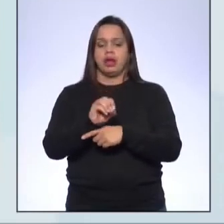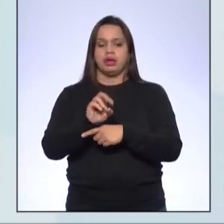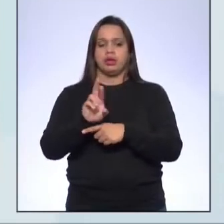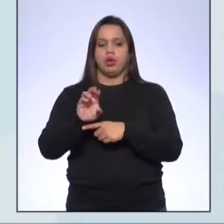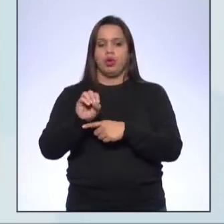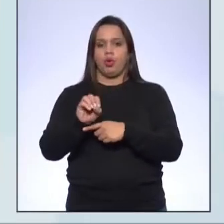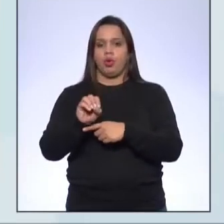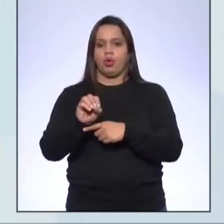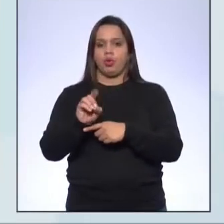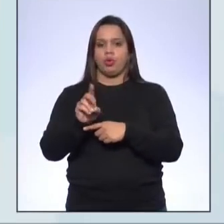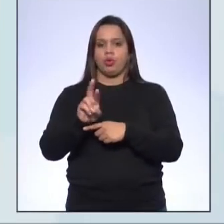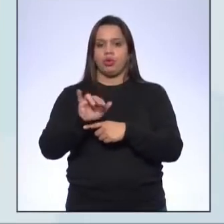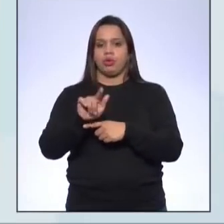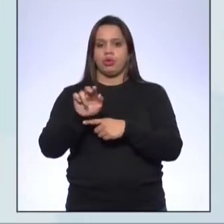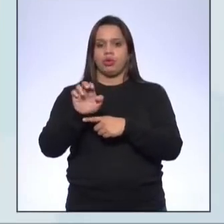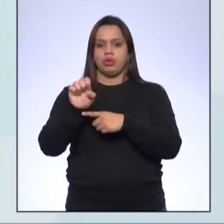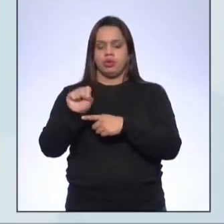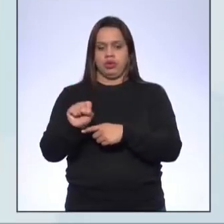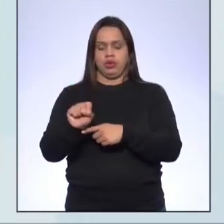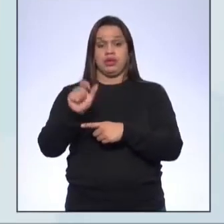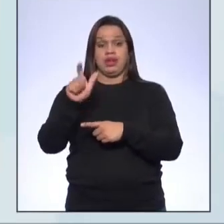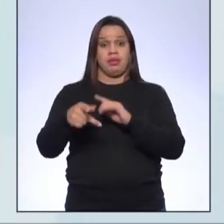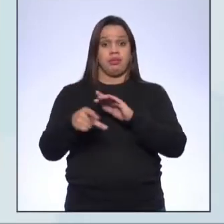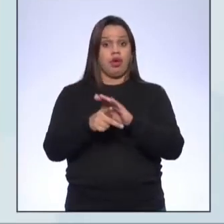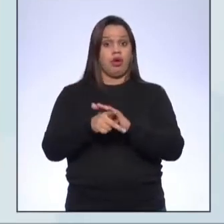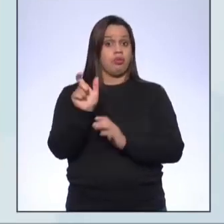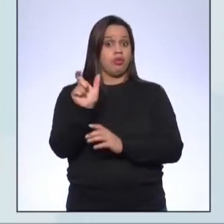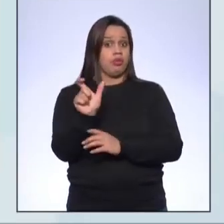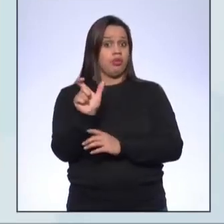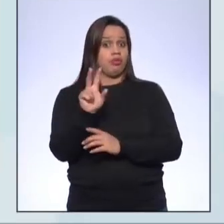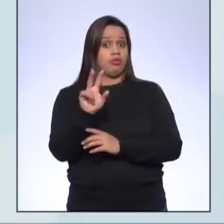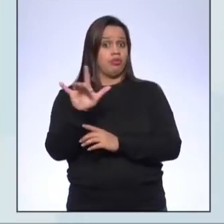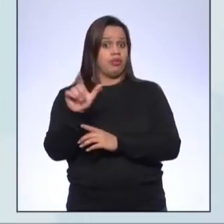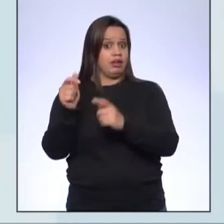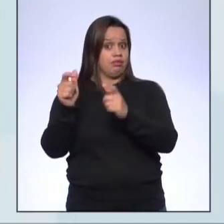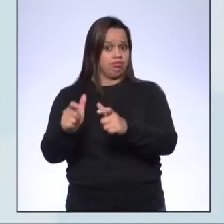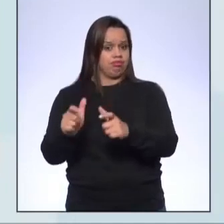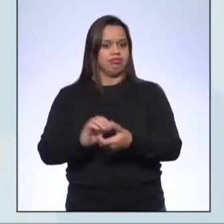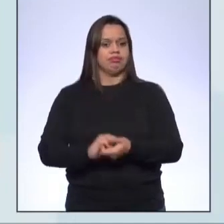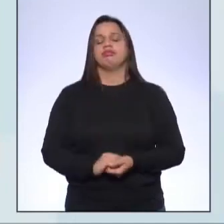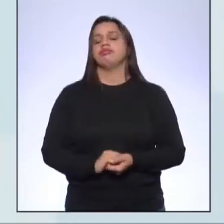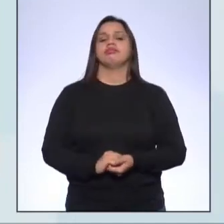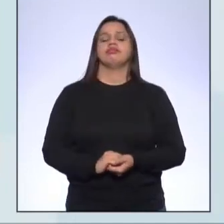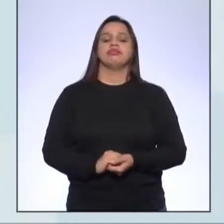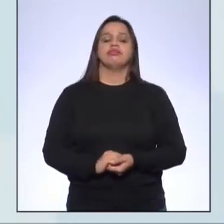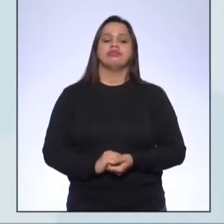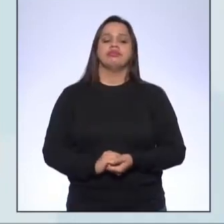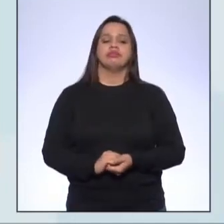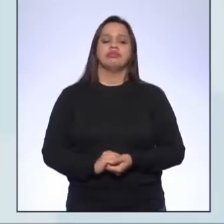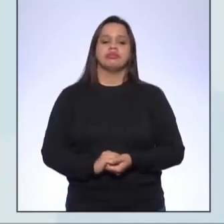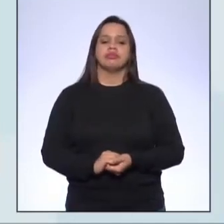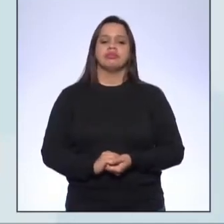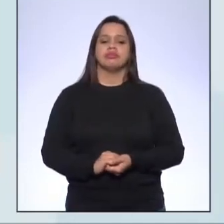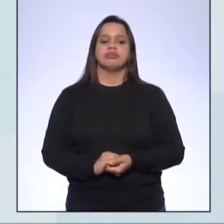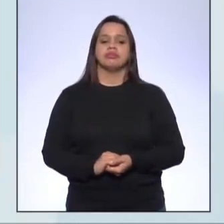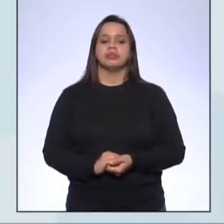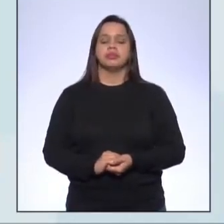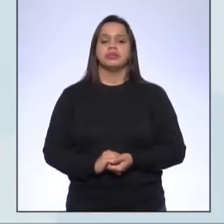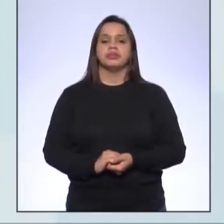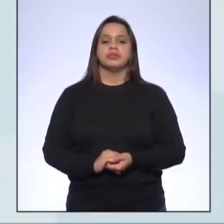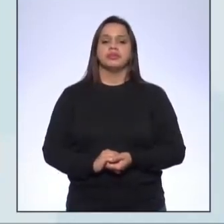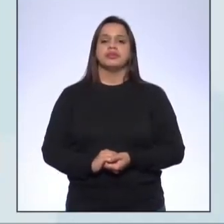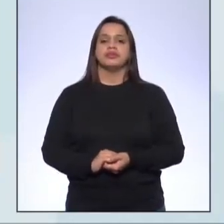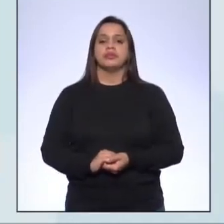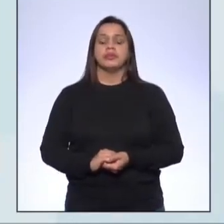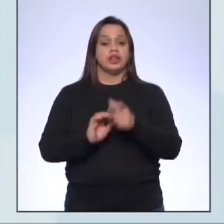palavra vila. Village, vila. Certo? Landslide, nós já vimos anteriormente. E